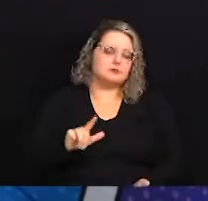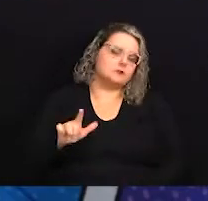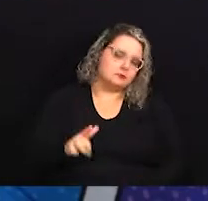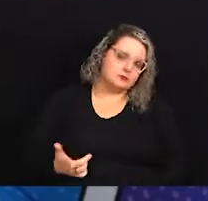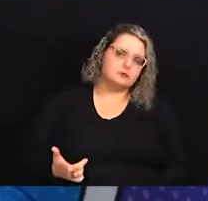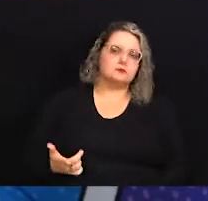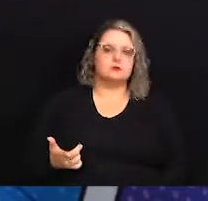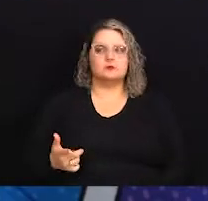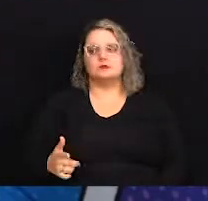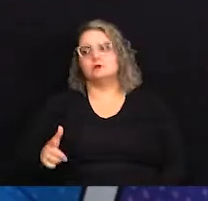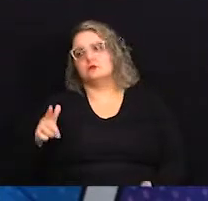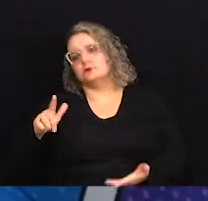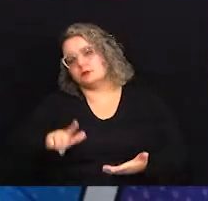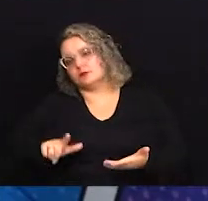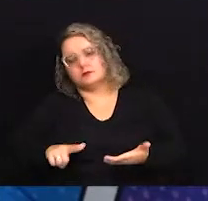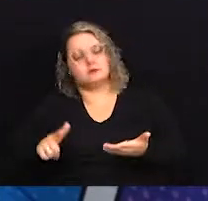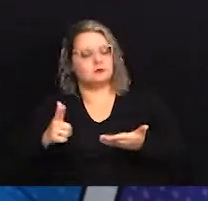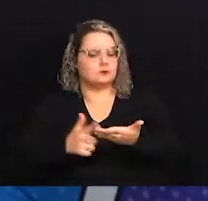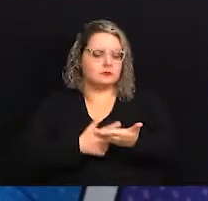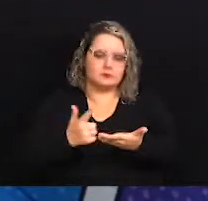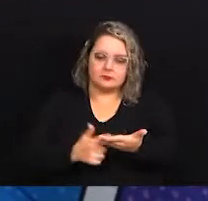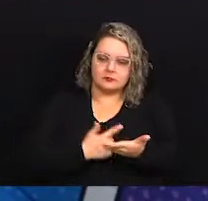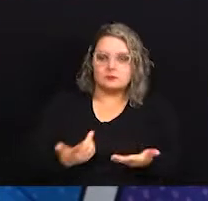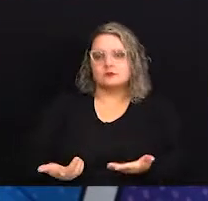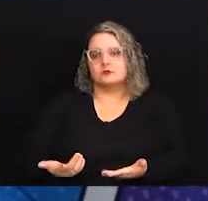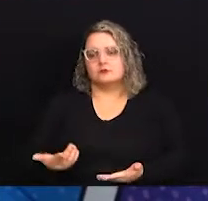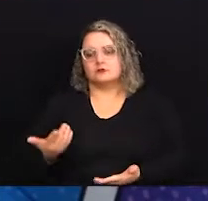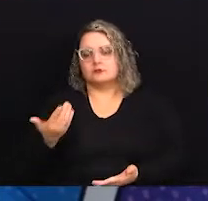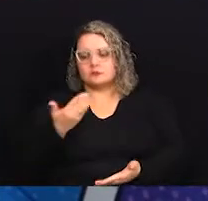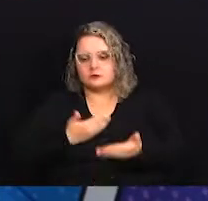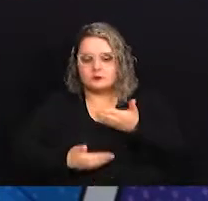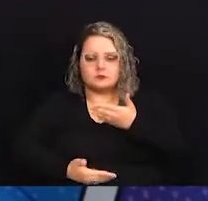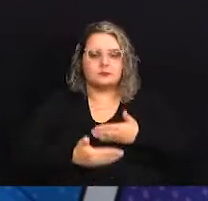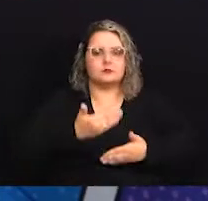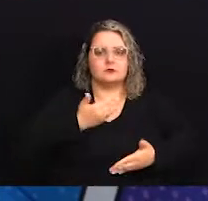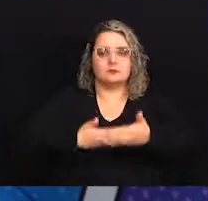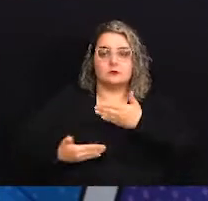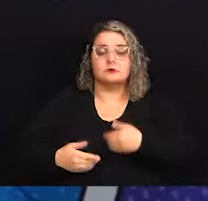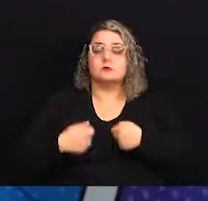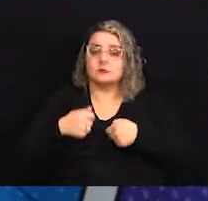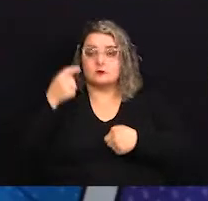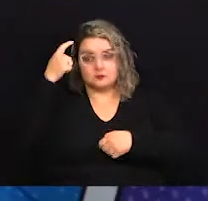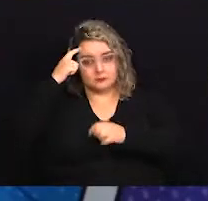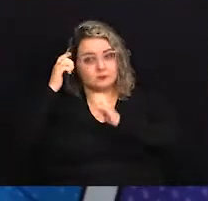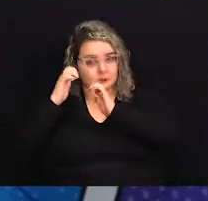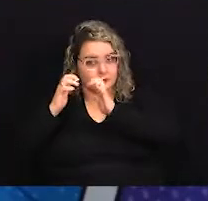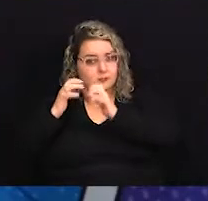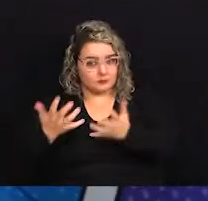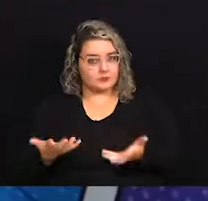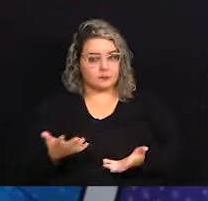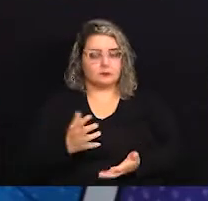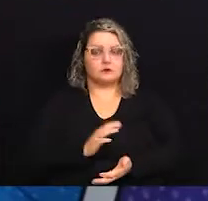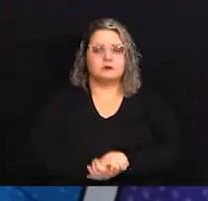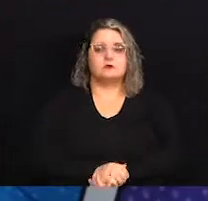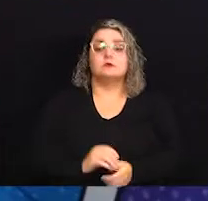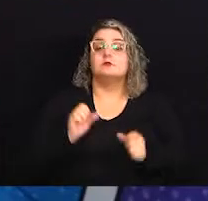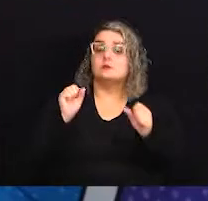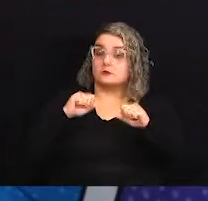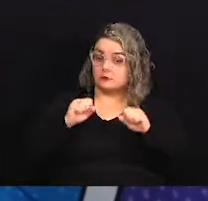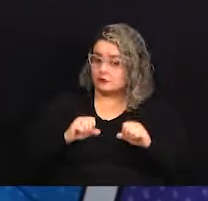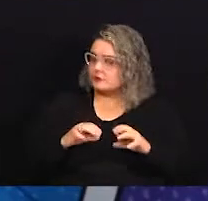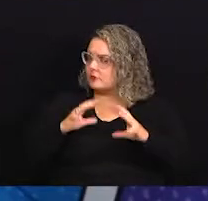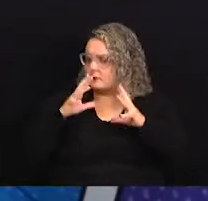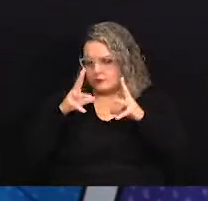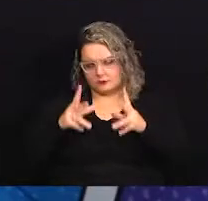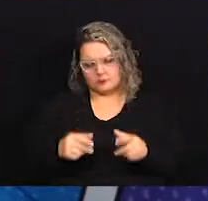a literatura, o entretenimento, mas que precisa ali ter uma reflexão, não é?